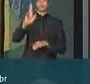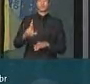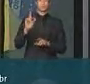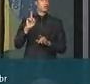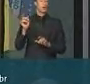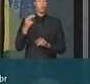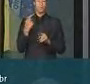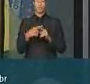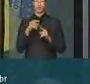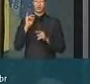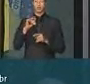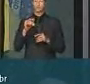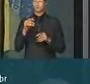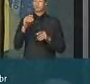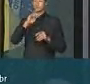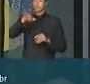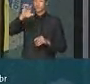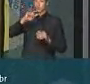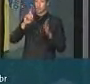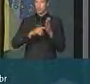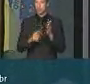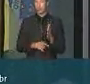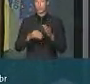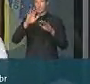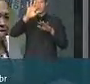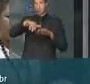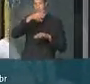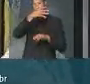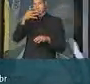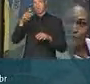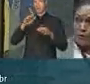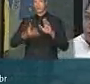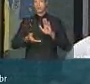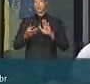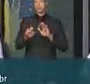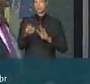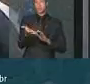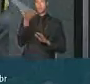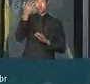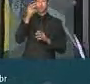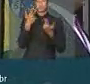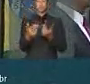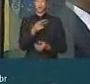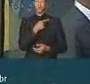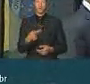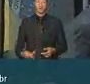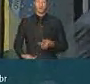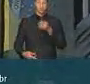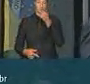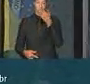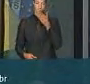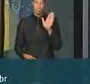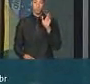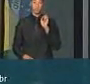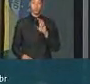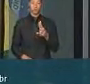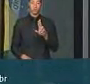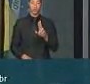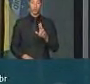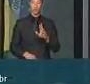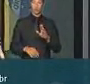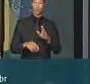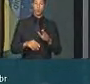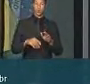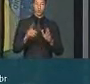de renda porque se você não corrige a tabela pela inflação como a própria presidente prometeu na campanha eu vou corrigir pela